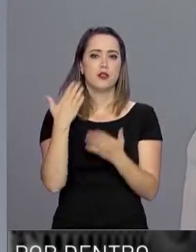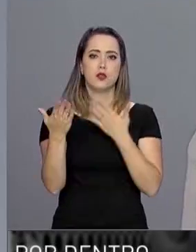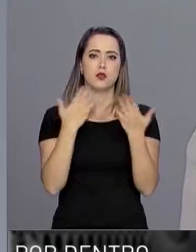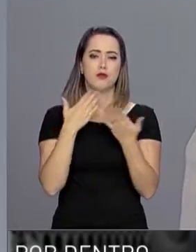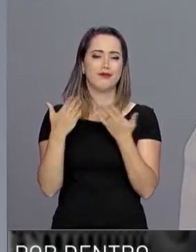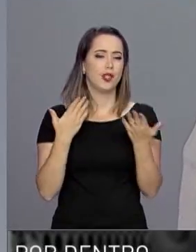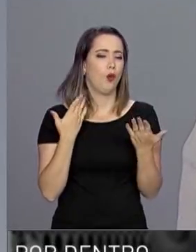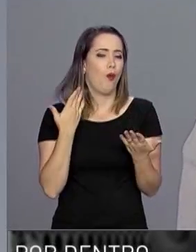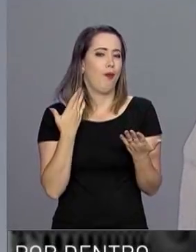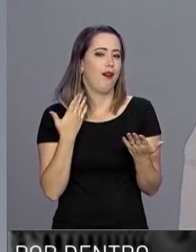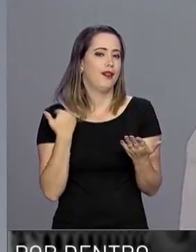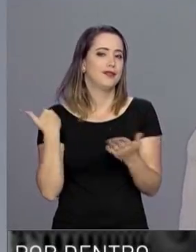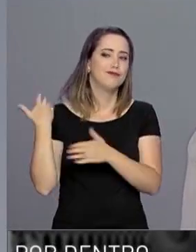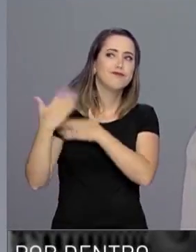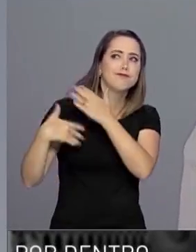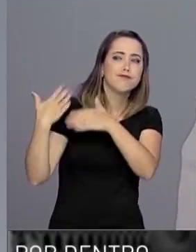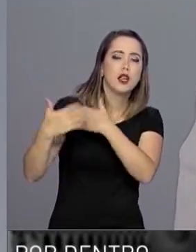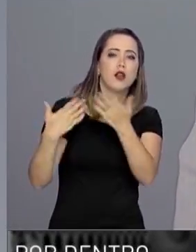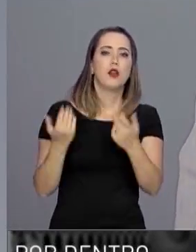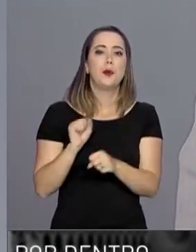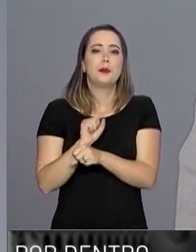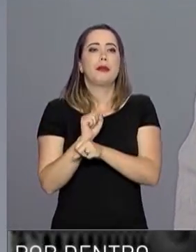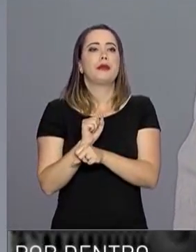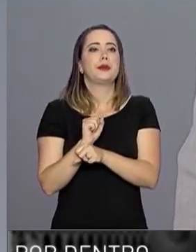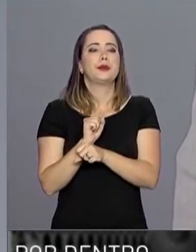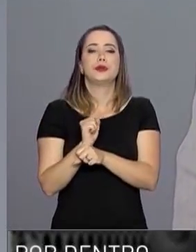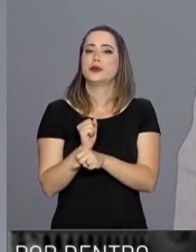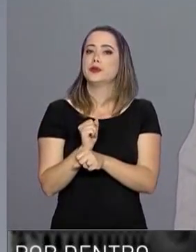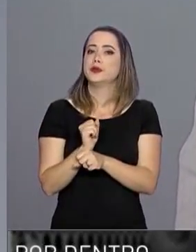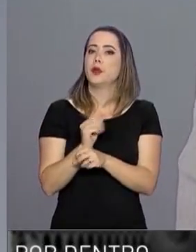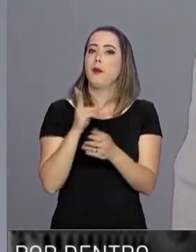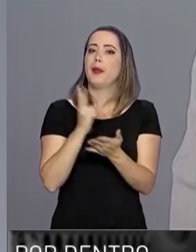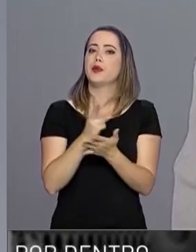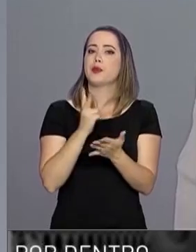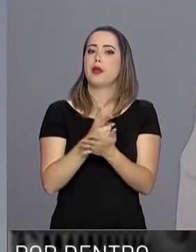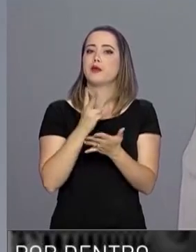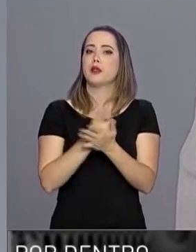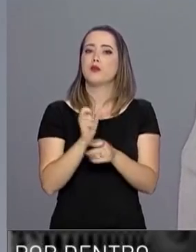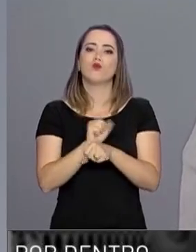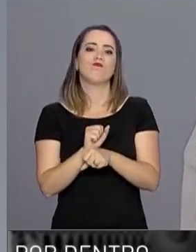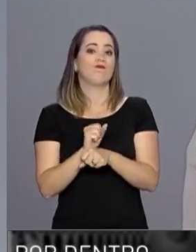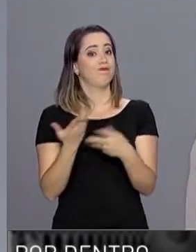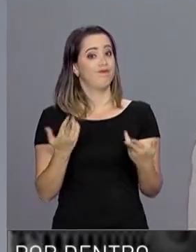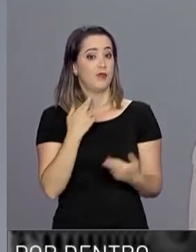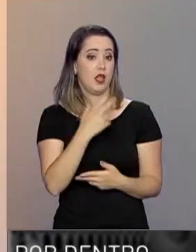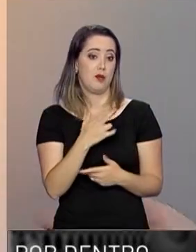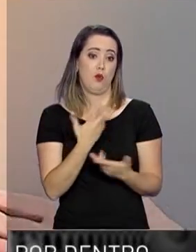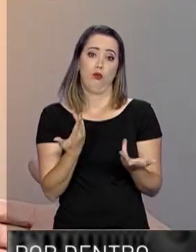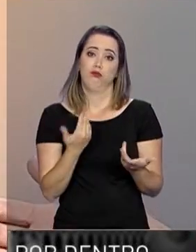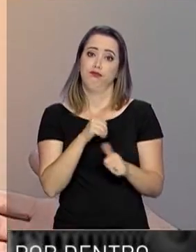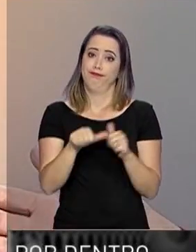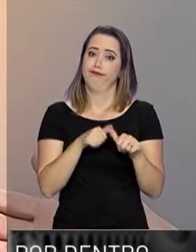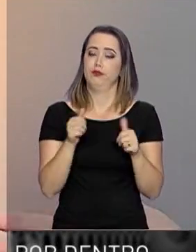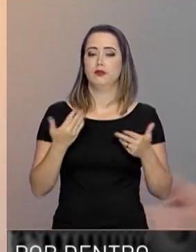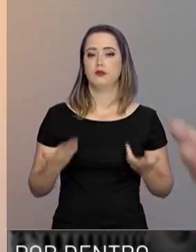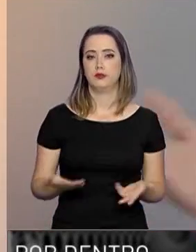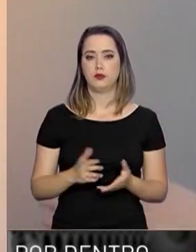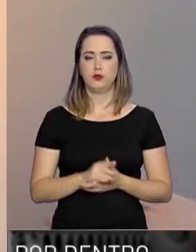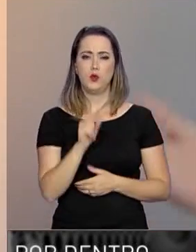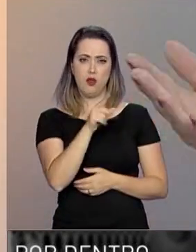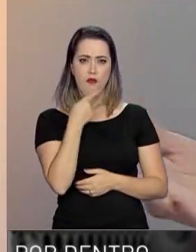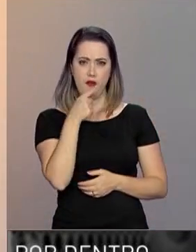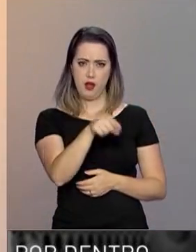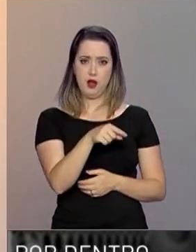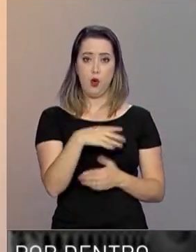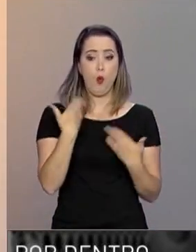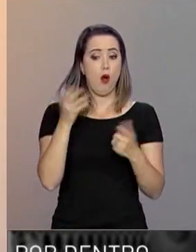que em tantos anos parado, esperando que fazendo a mesma coisa o resultado fosse mudar. O senhor poderia citar algum estado